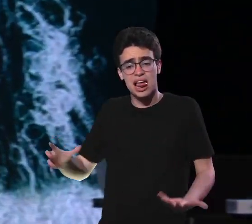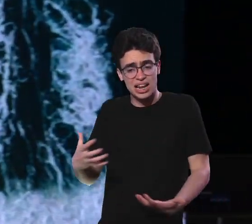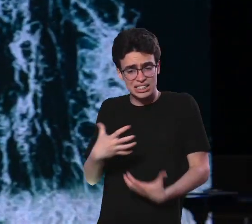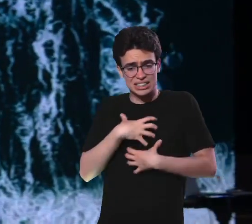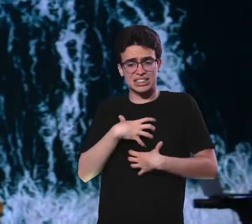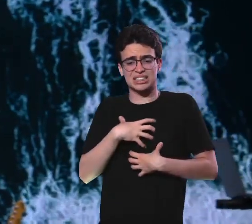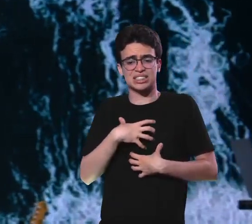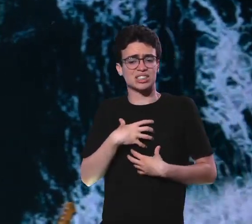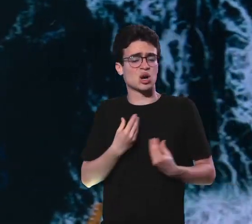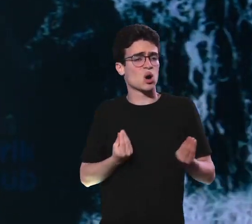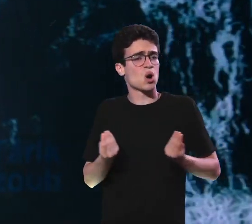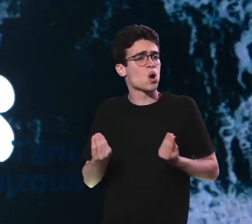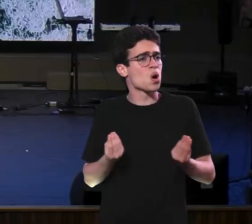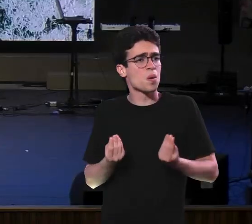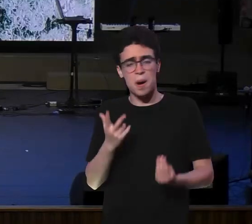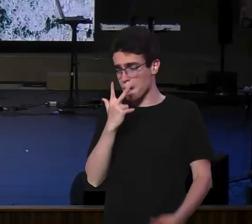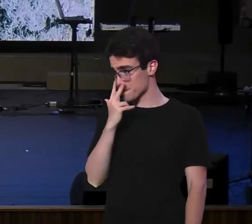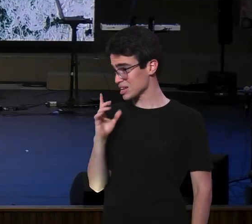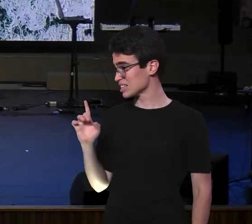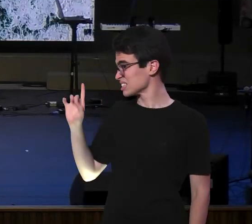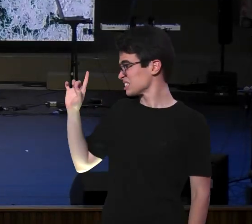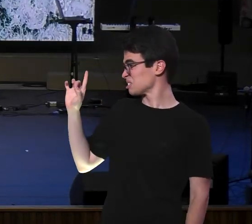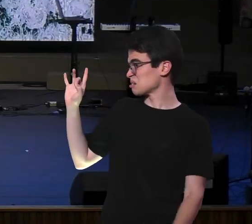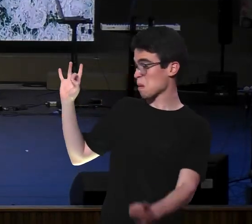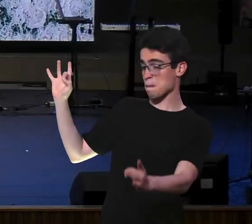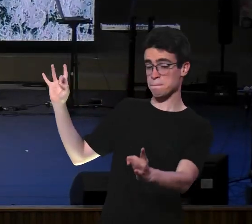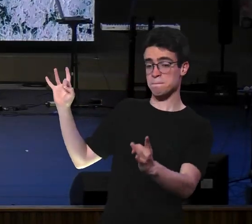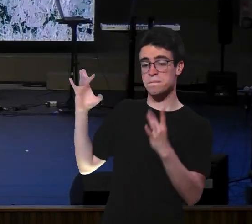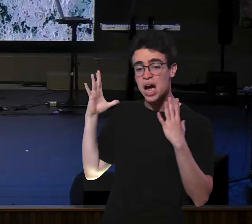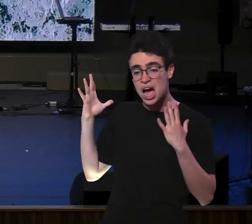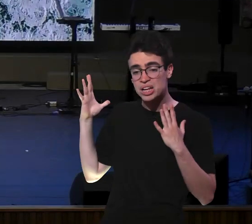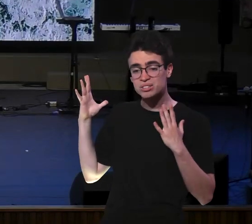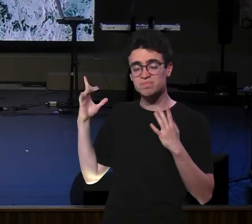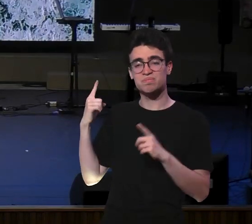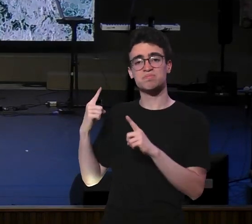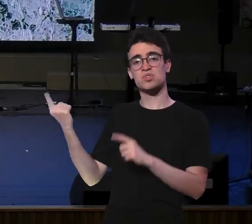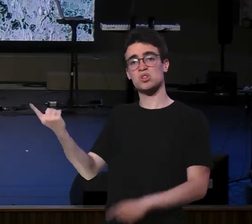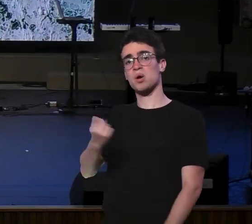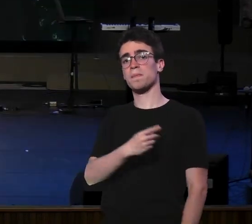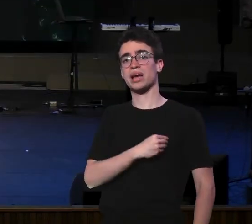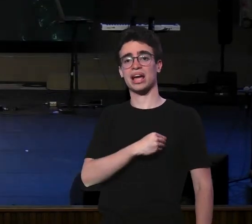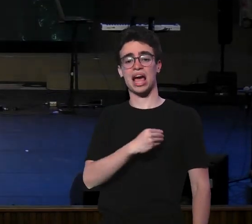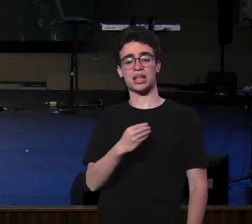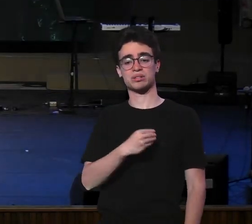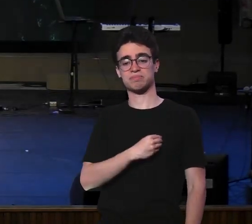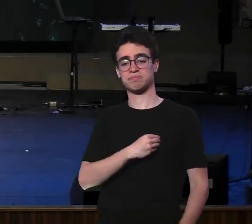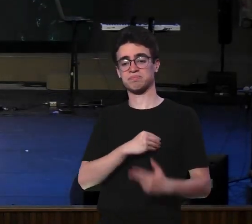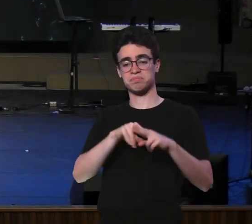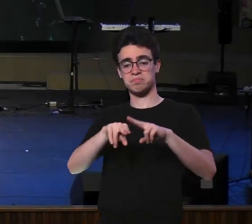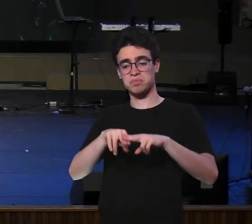do povo de Judá era: Deus nos abandonou por causa dos nossos pecados.